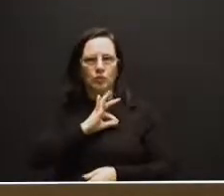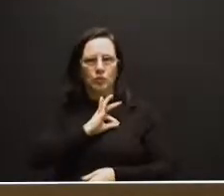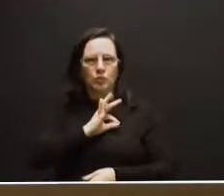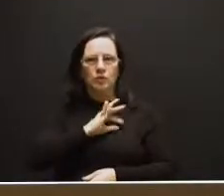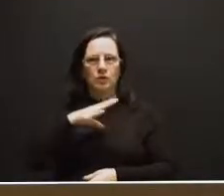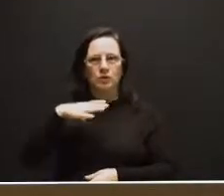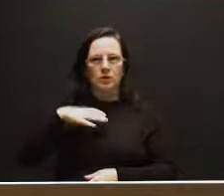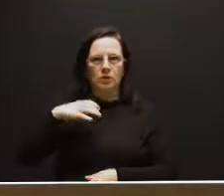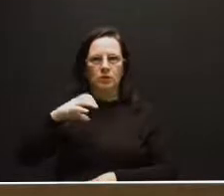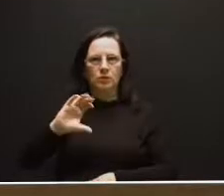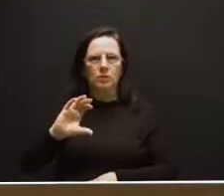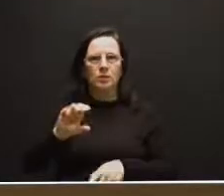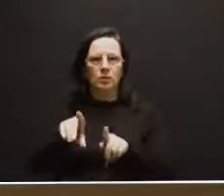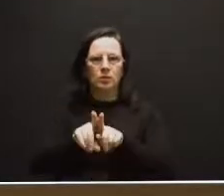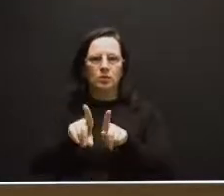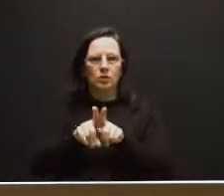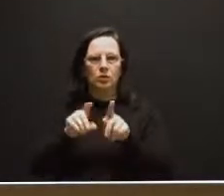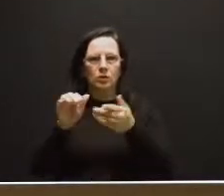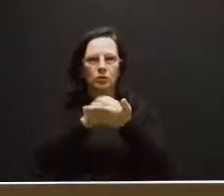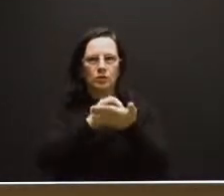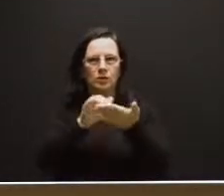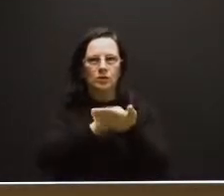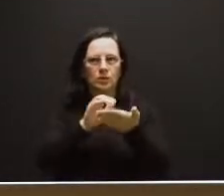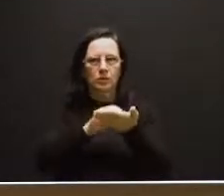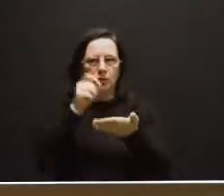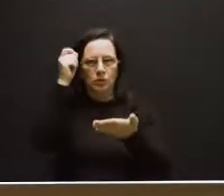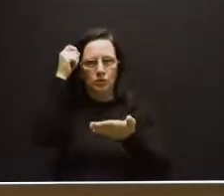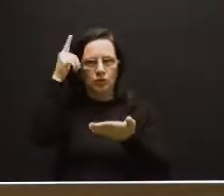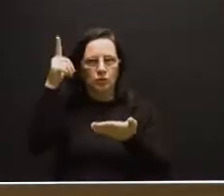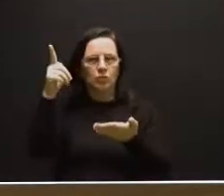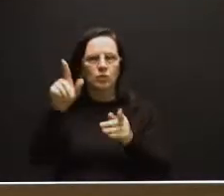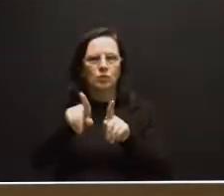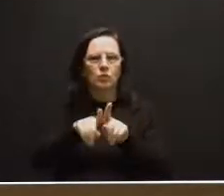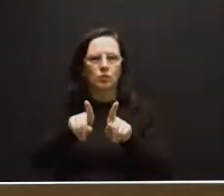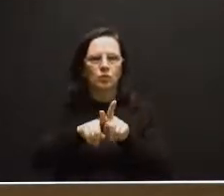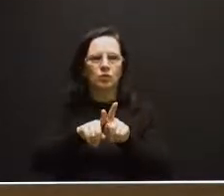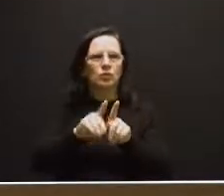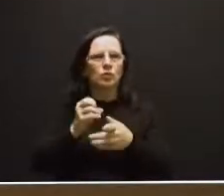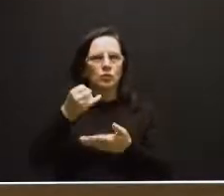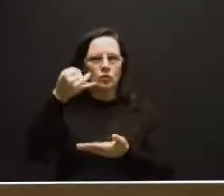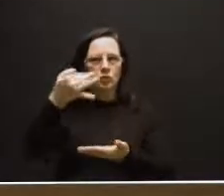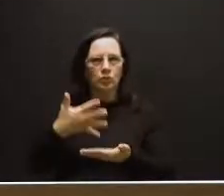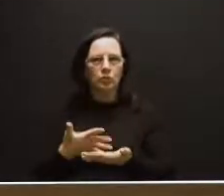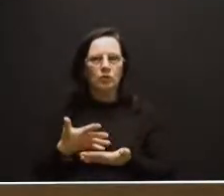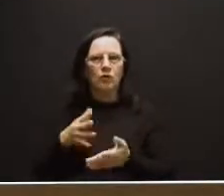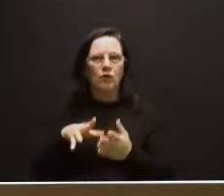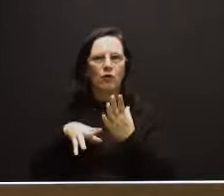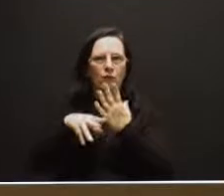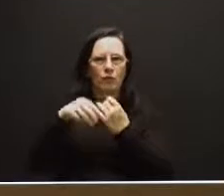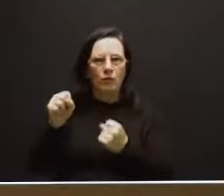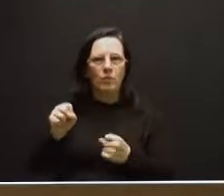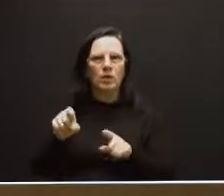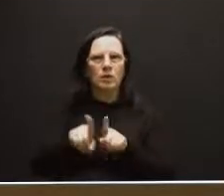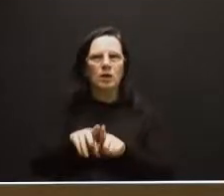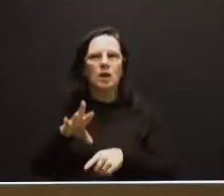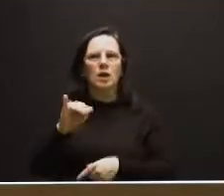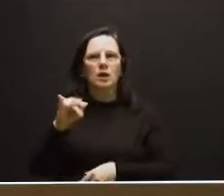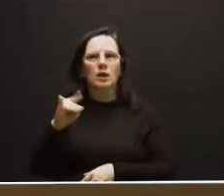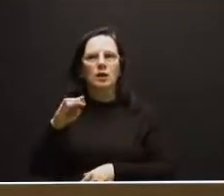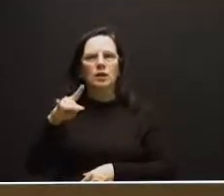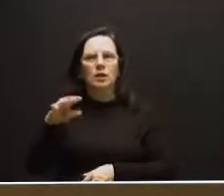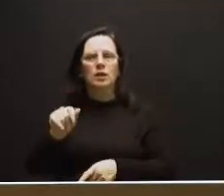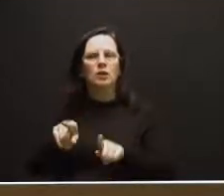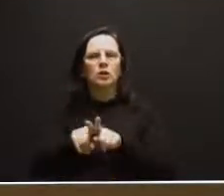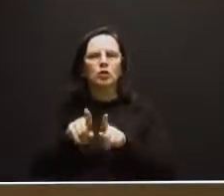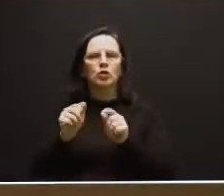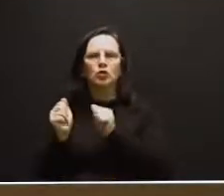através da sua secretaria de cultura no seu histórico destaca-se formação ea excelência técnica dos seus